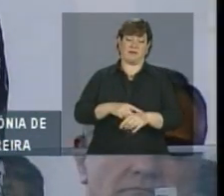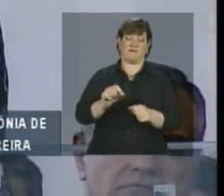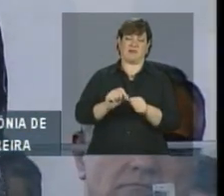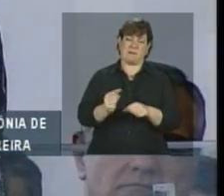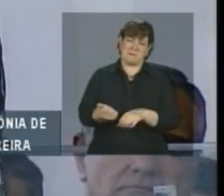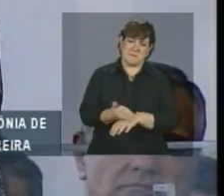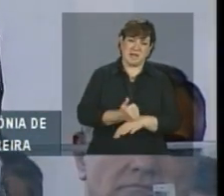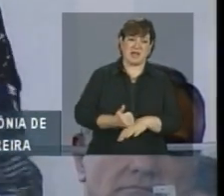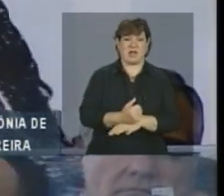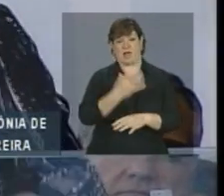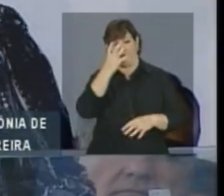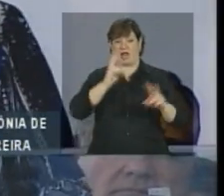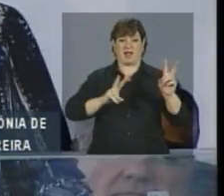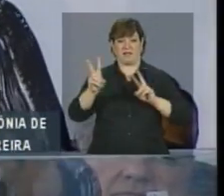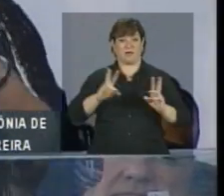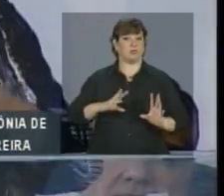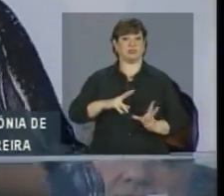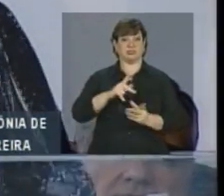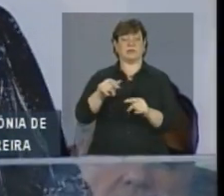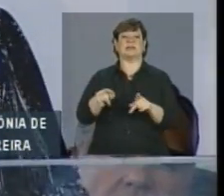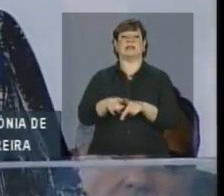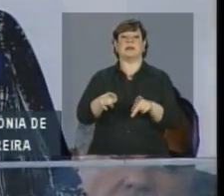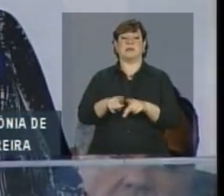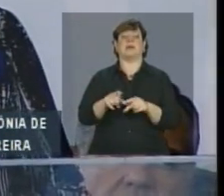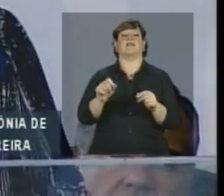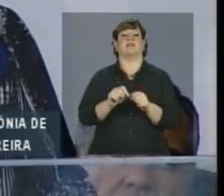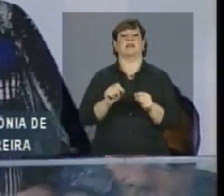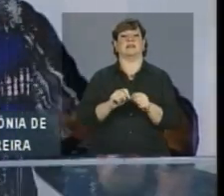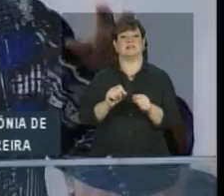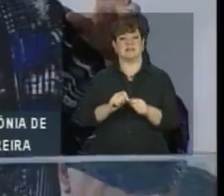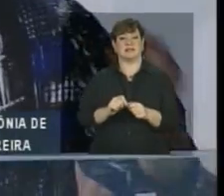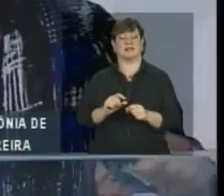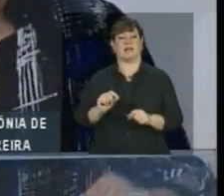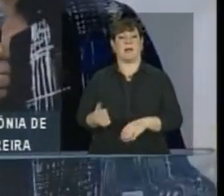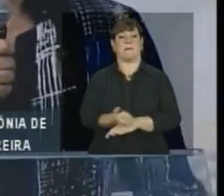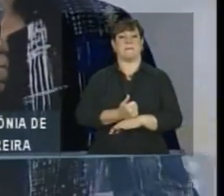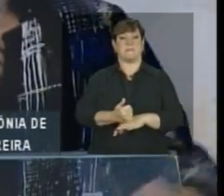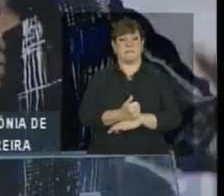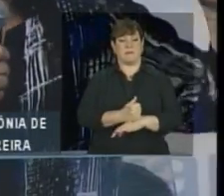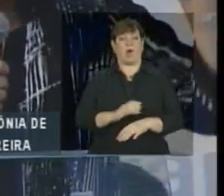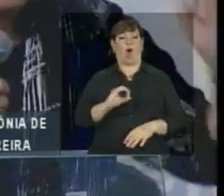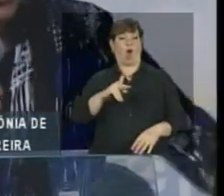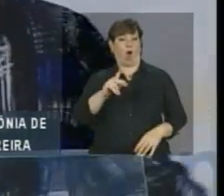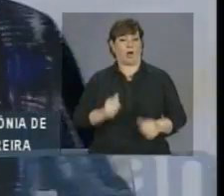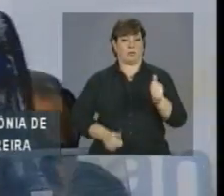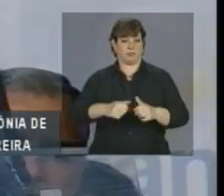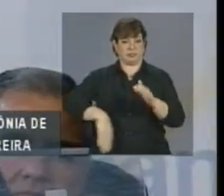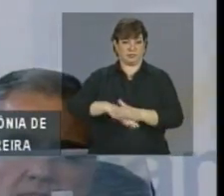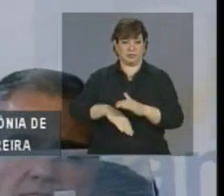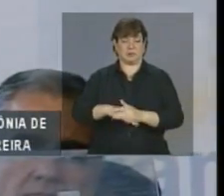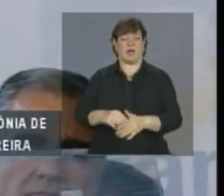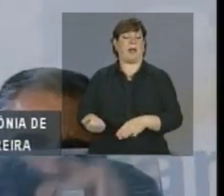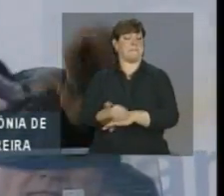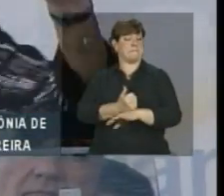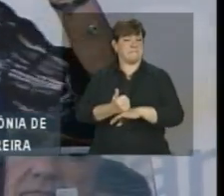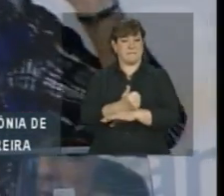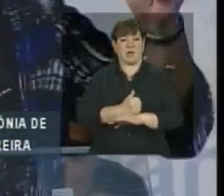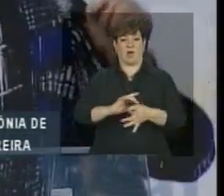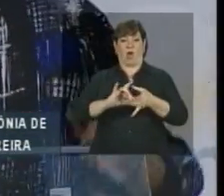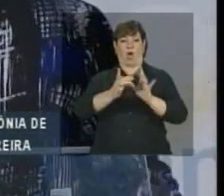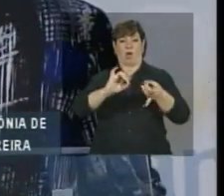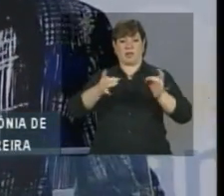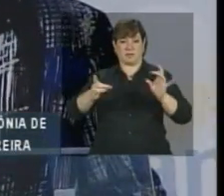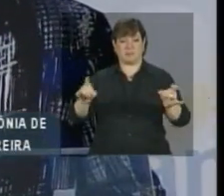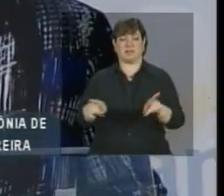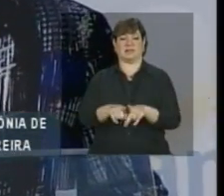melhor carnaval do mundo e fazer também a melhor Copa, a melhor Olimpíada, a